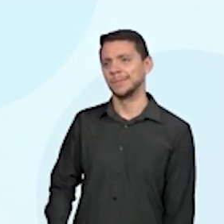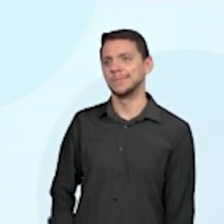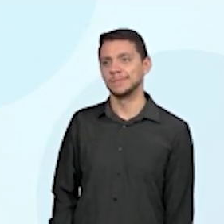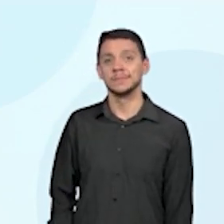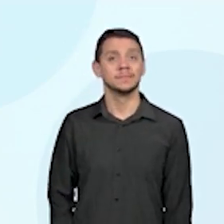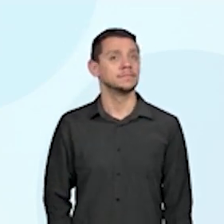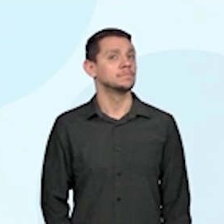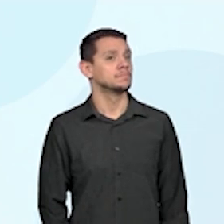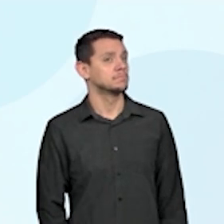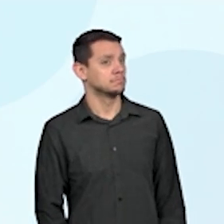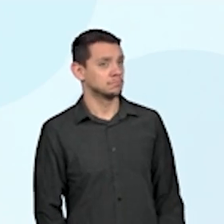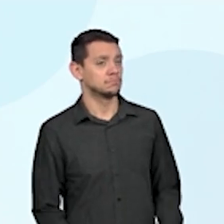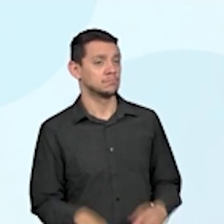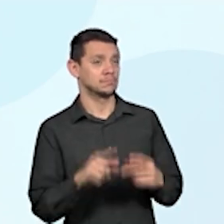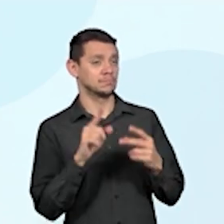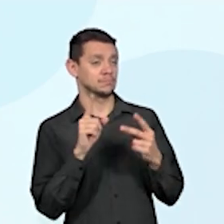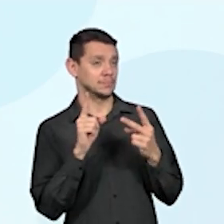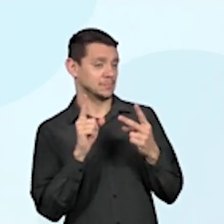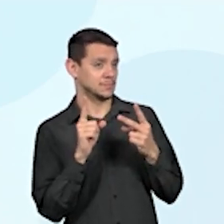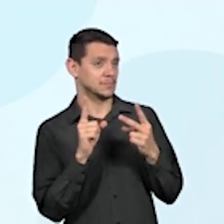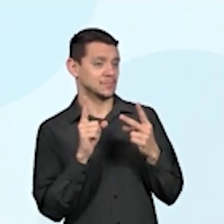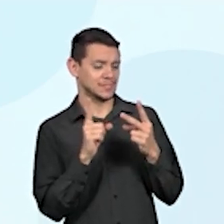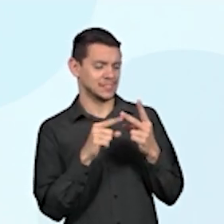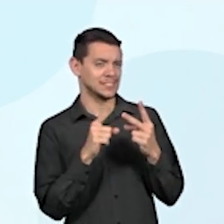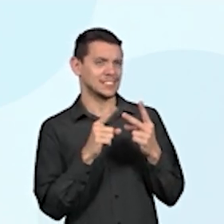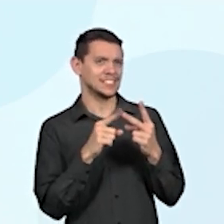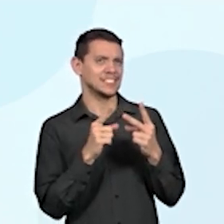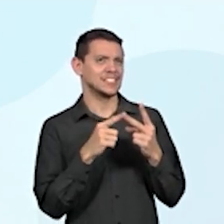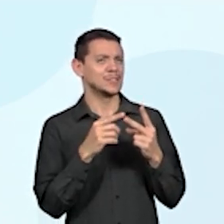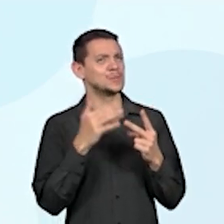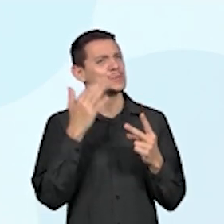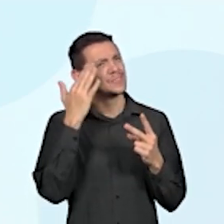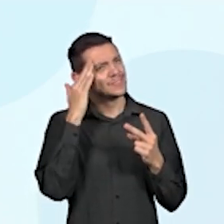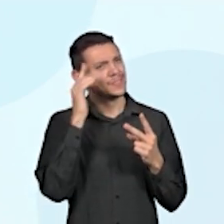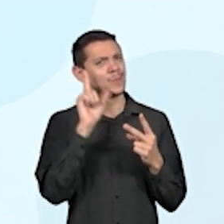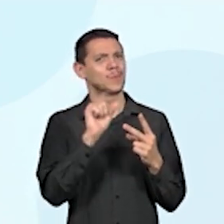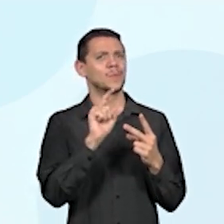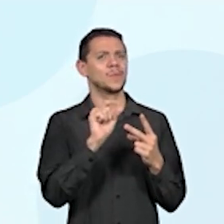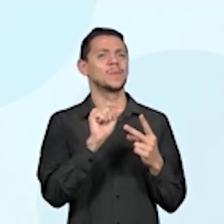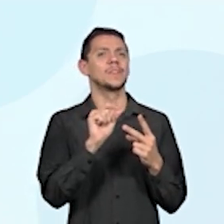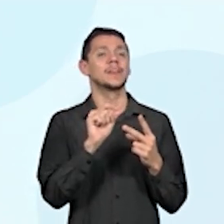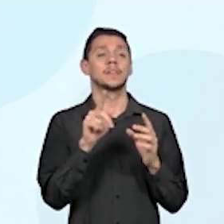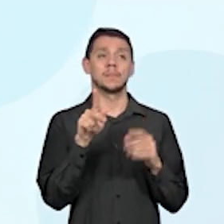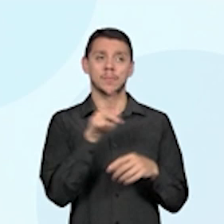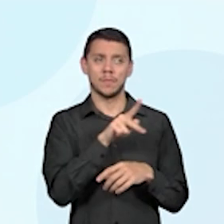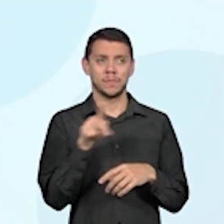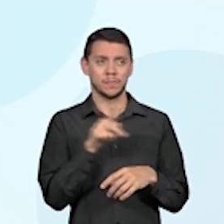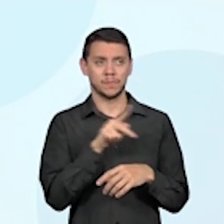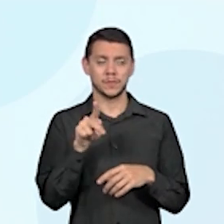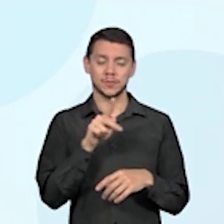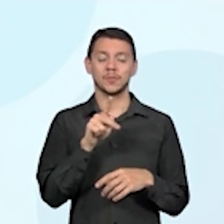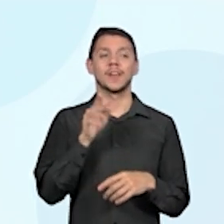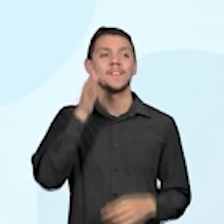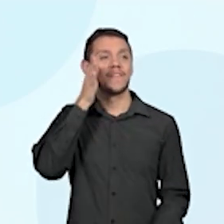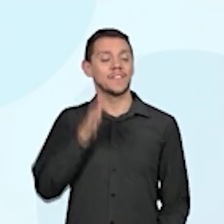O que o segundo personagem entendeu nesse caso? O que o personagem que a professora Fran leu entendeu?